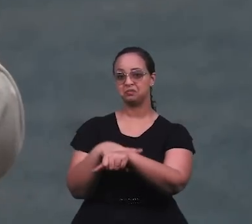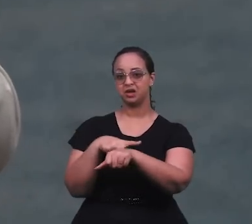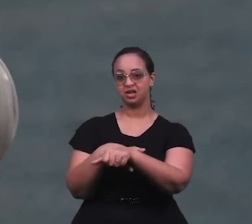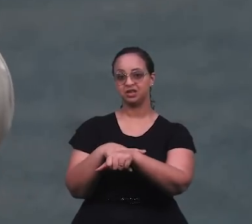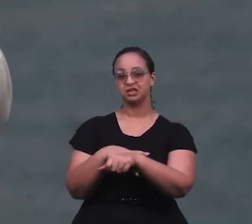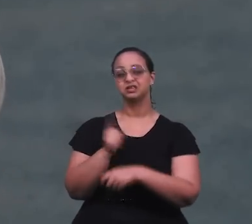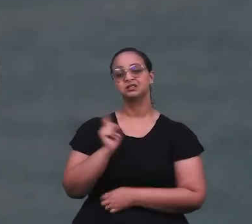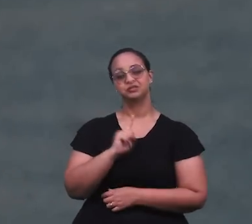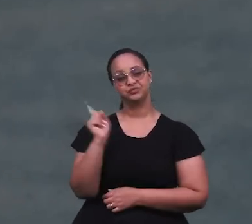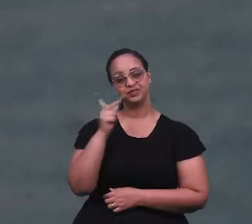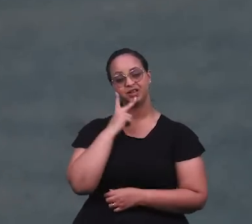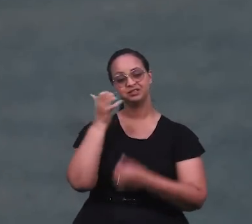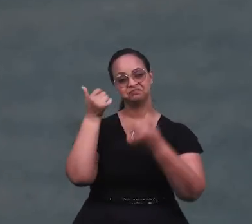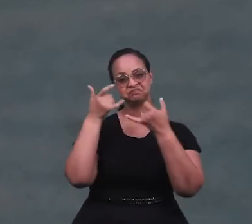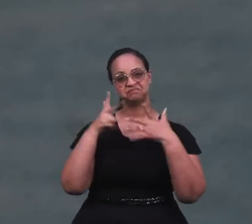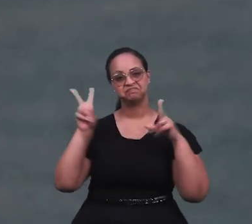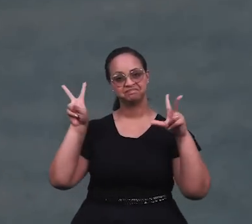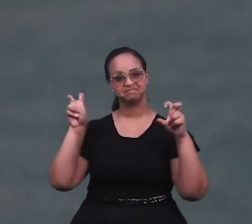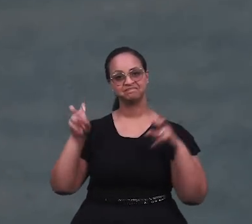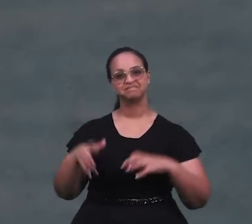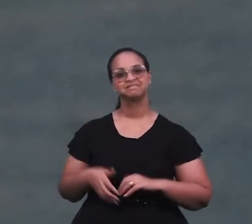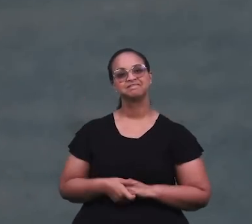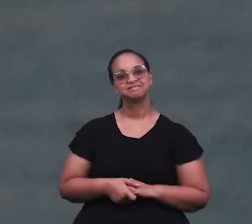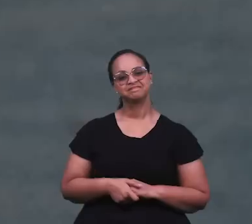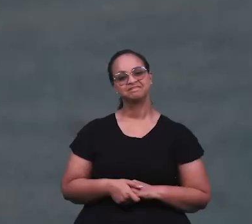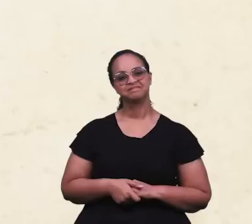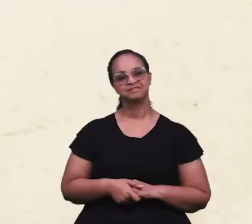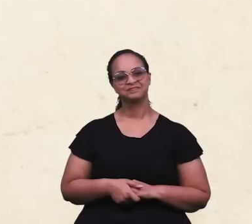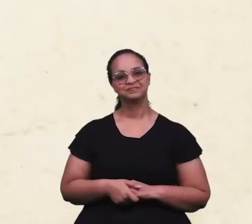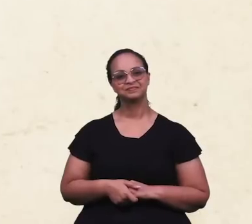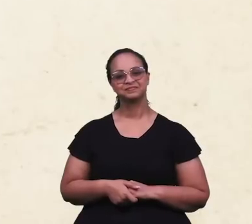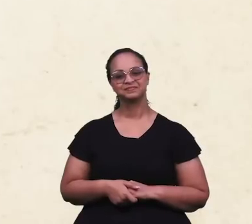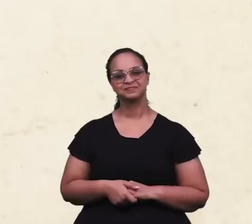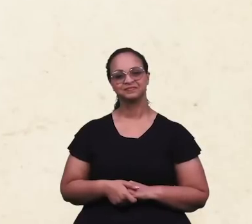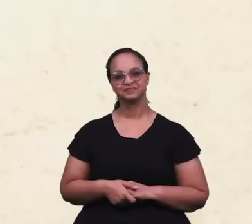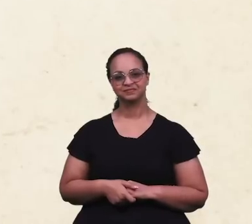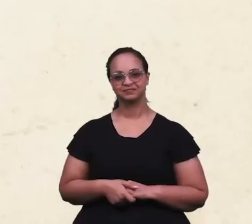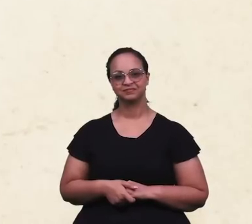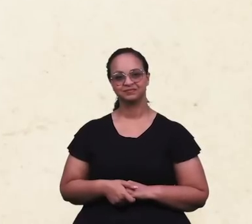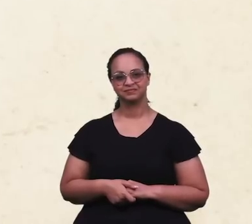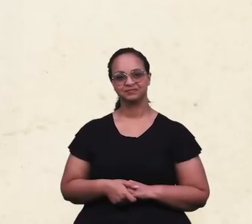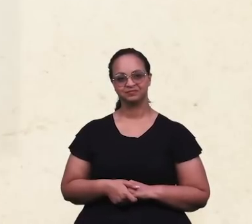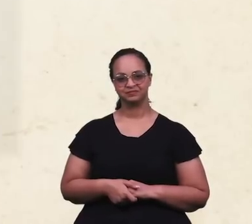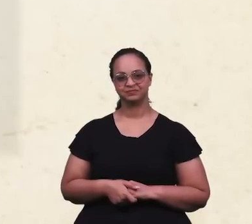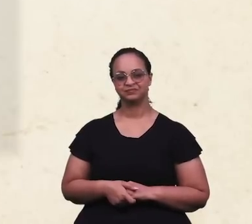uma mensagem da parte do Senhor nesse assunto. Fala, pastor.